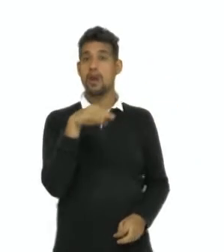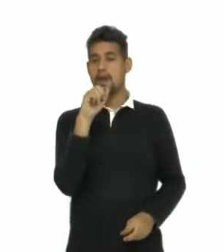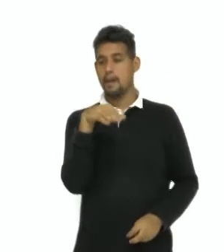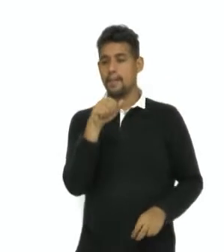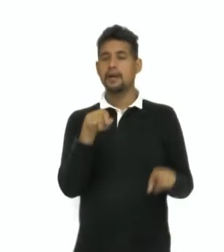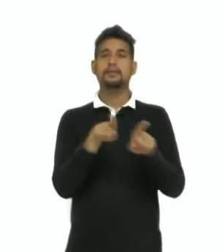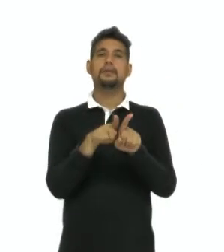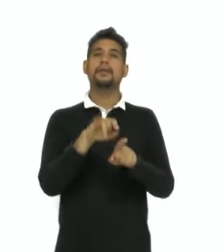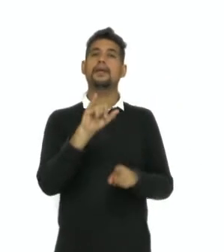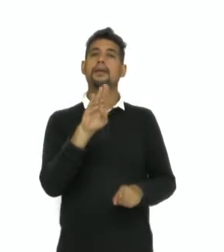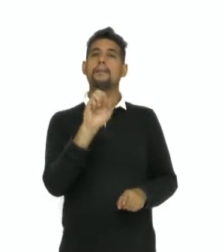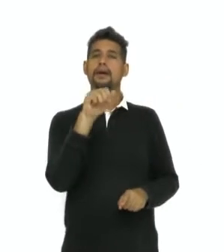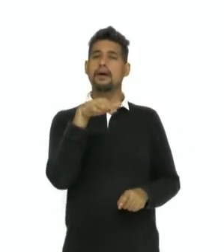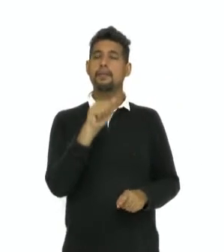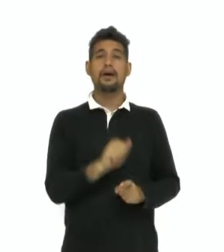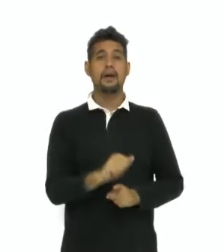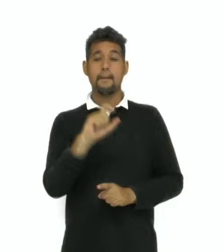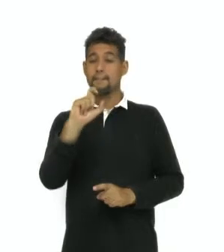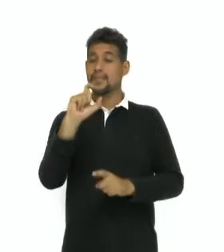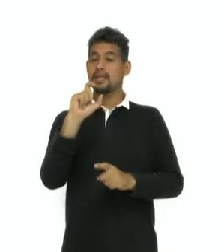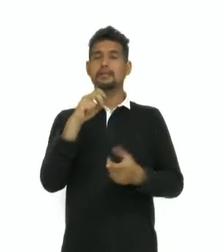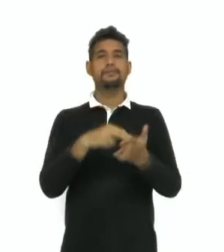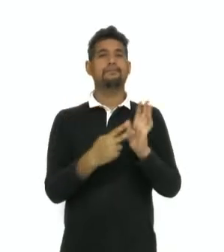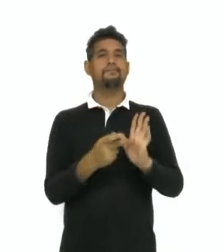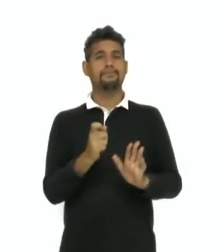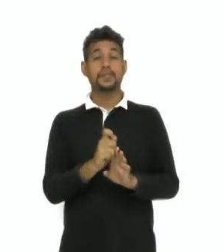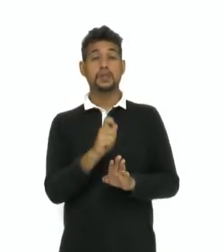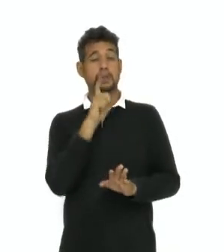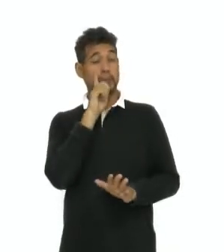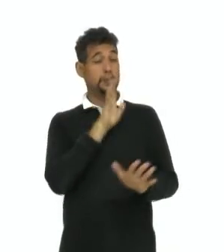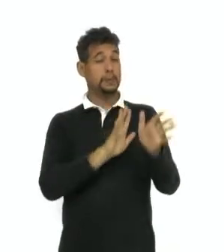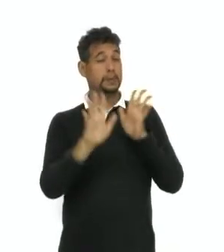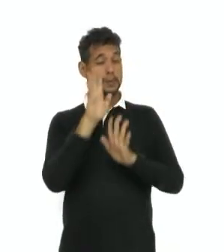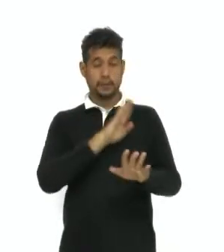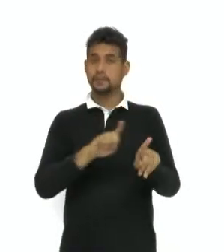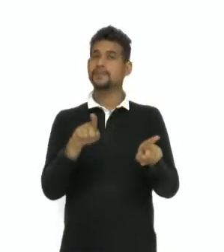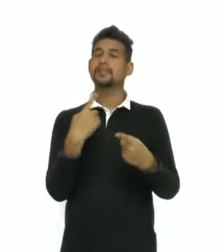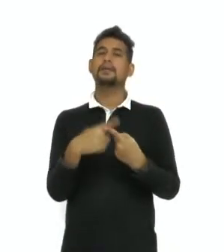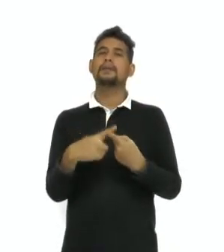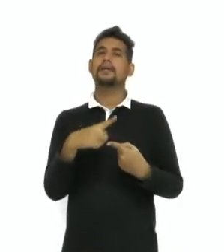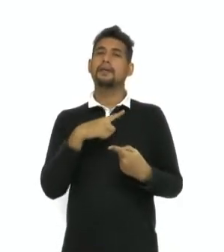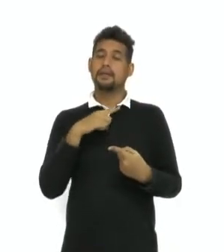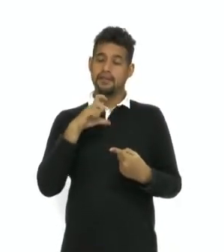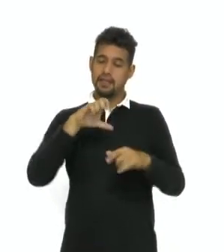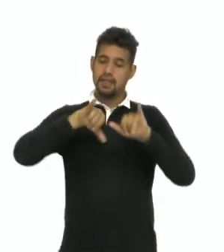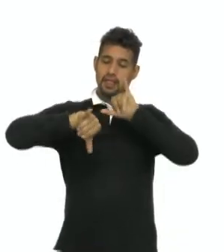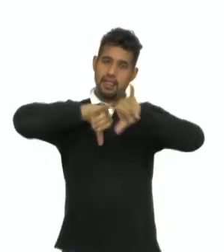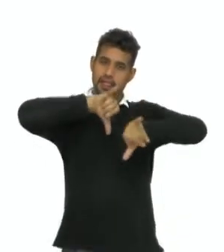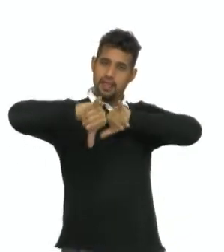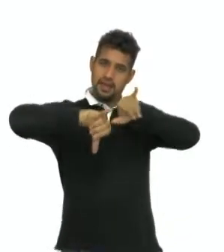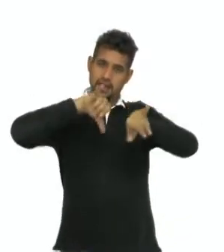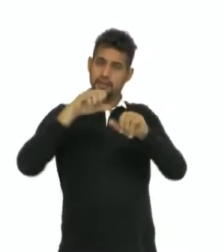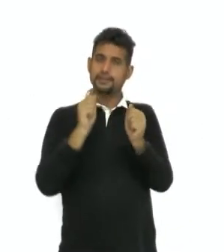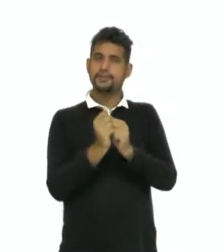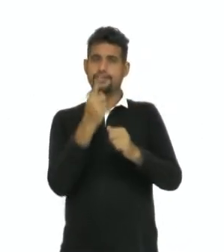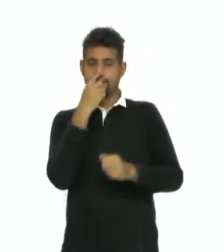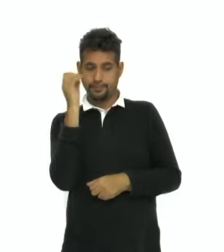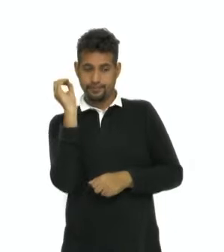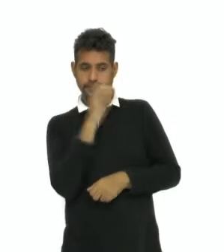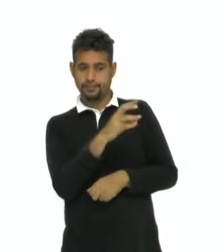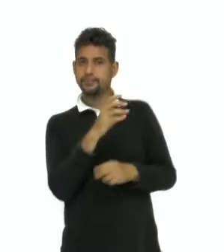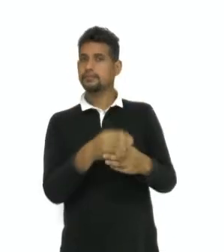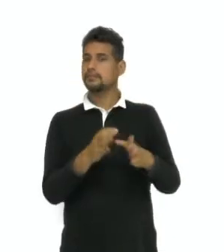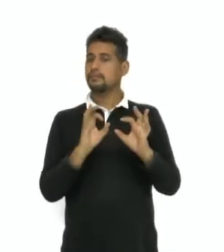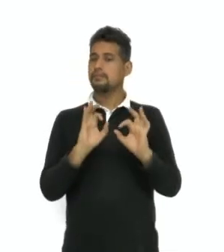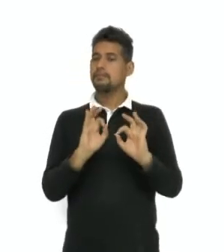IBAMA, pilhas e baterias são resíduos sólidos tóxicos devido à composição química. Assim, o descarte correto